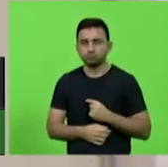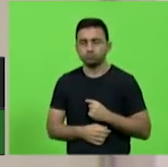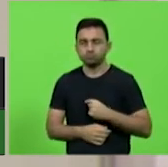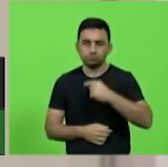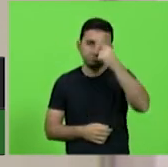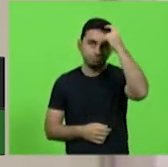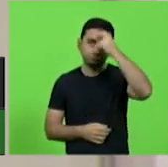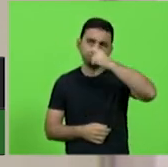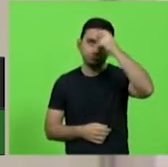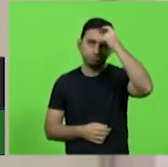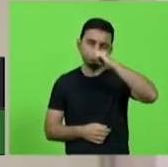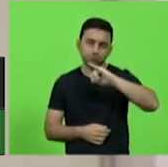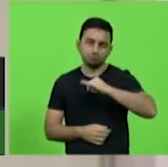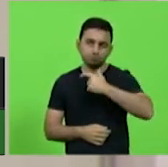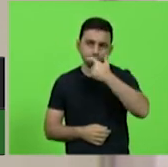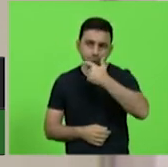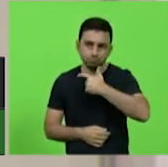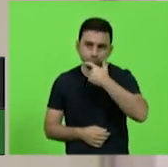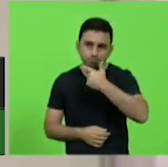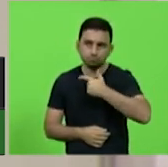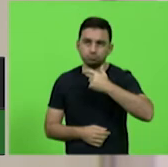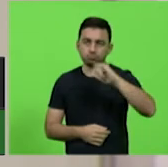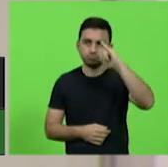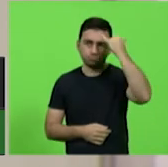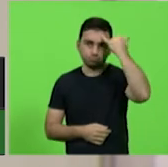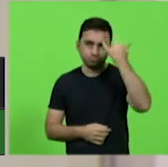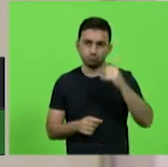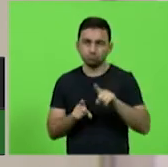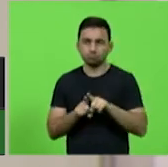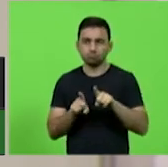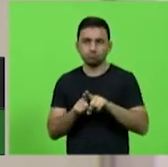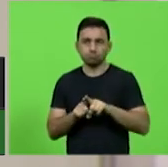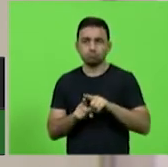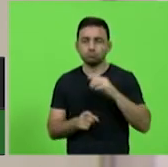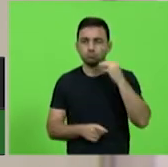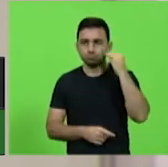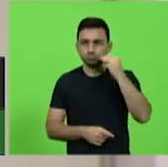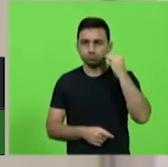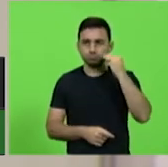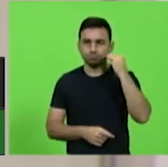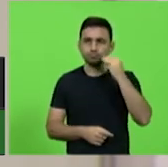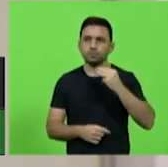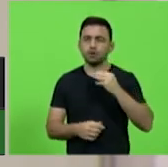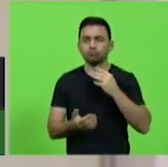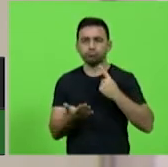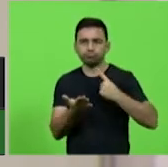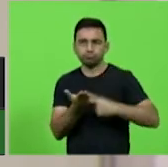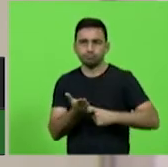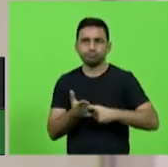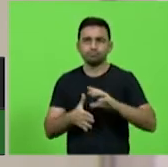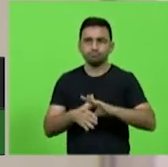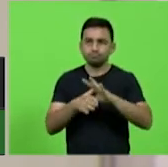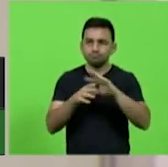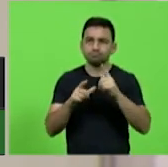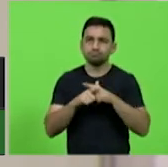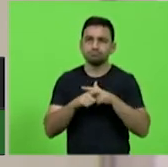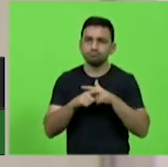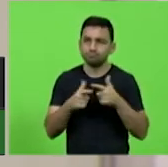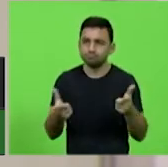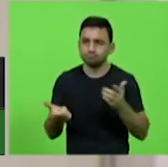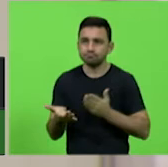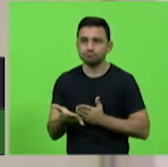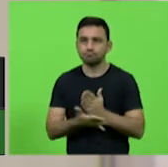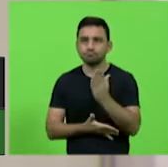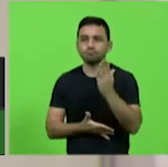Jerry Comper, Jair Mioto, Kennedy Nunes e Márcio Machado, e por acordo de líderes, foi aprovado por maioria, em turno